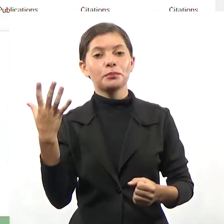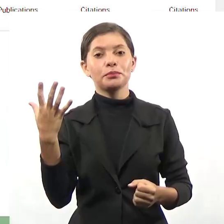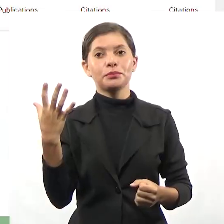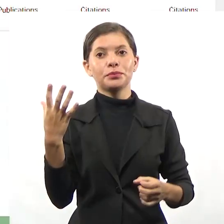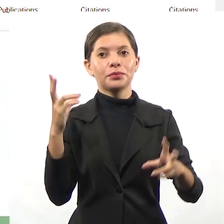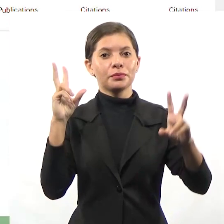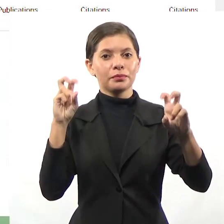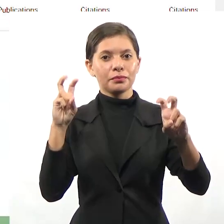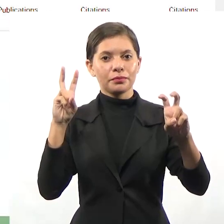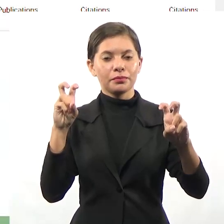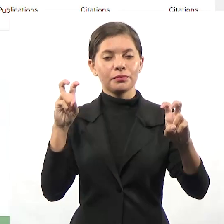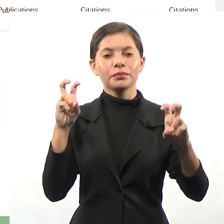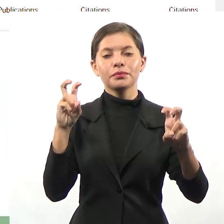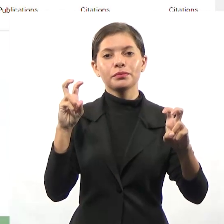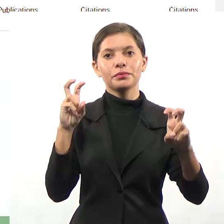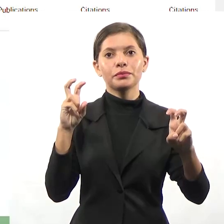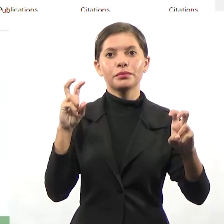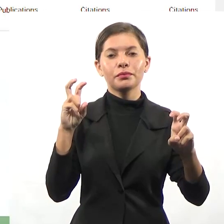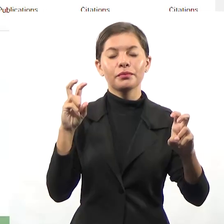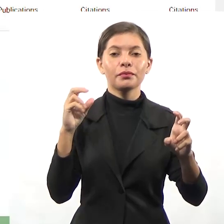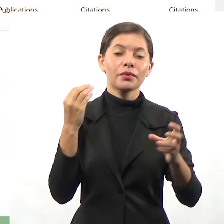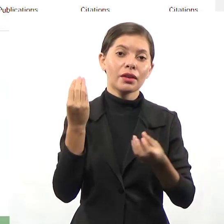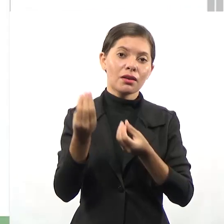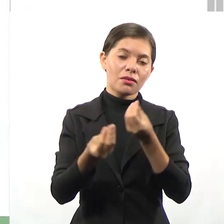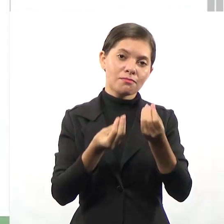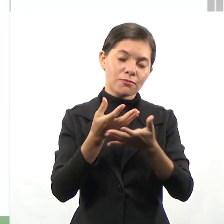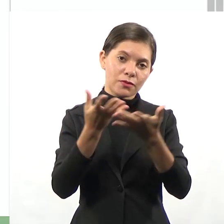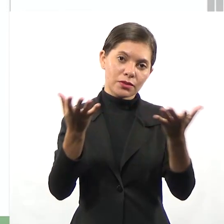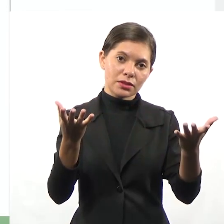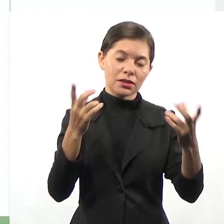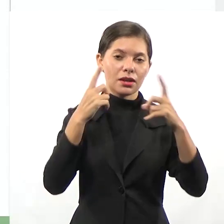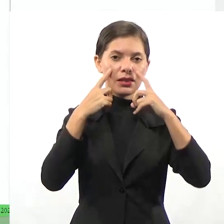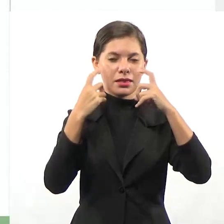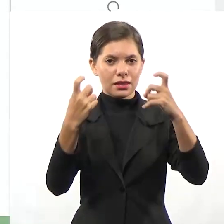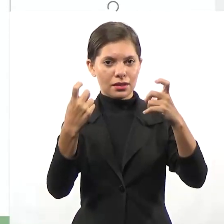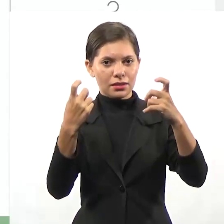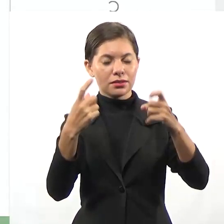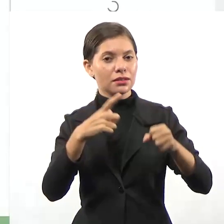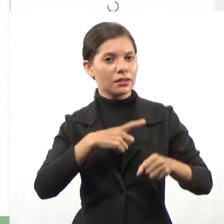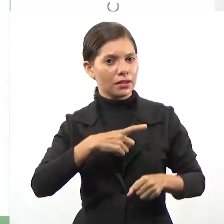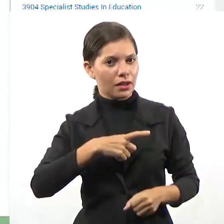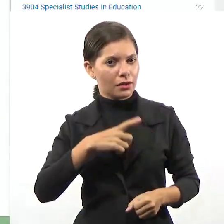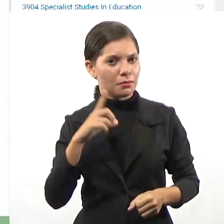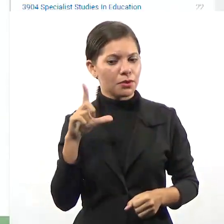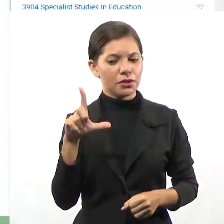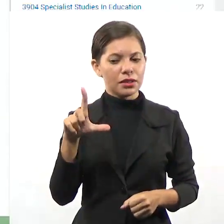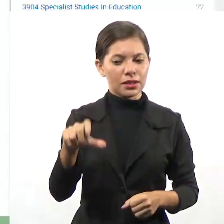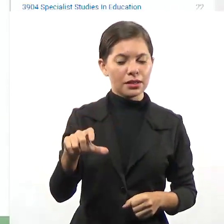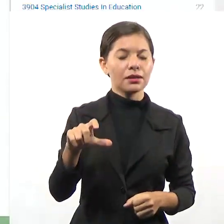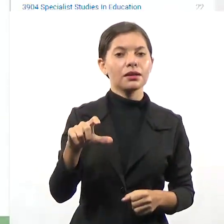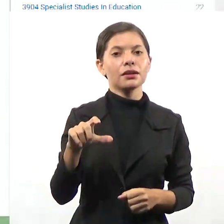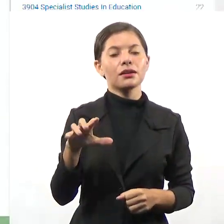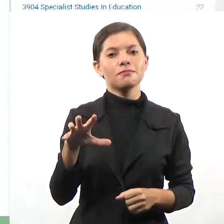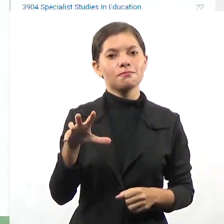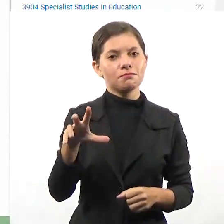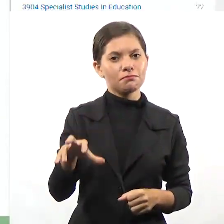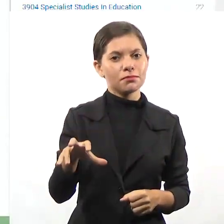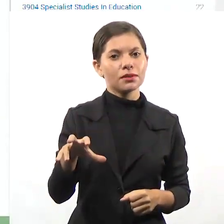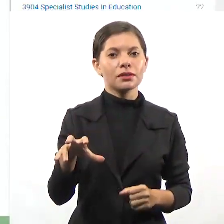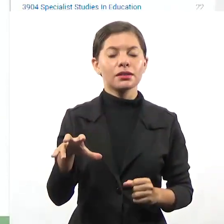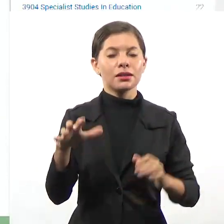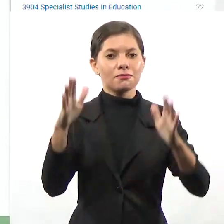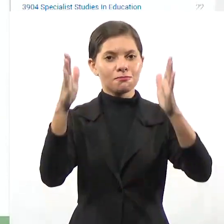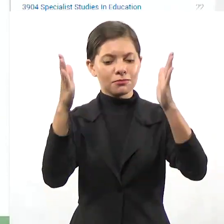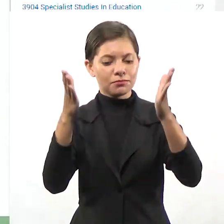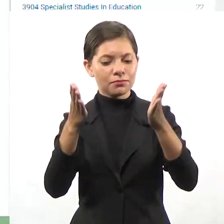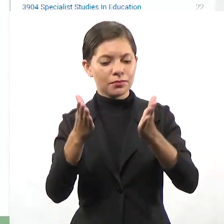tenha interesse por alguma revista, você pode clicar na revista e aí ele já vai fazer um filtro. Então observe que agora eu estou filtrando por